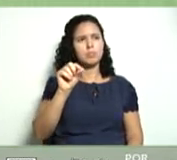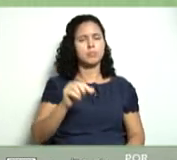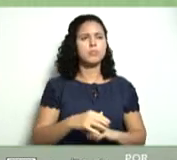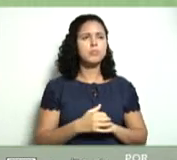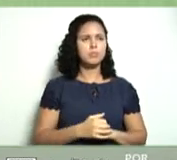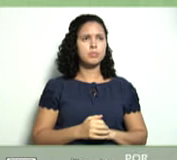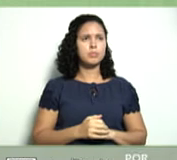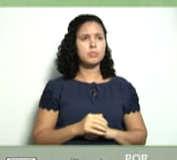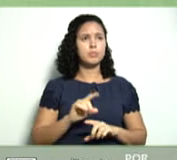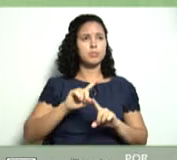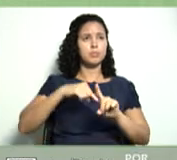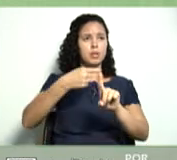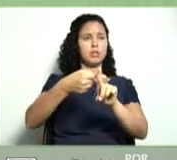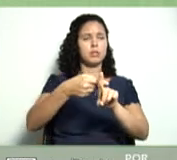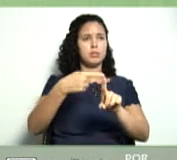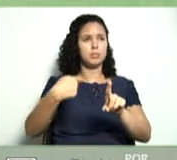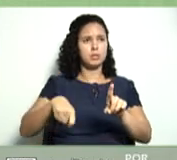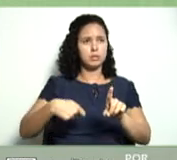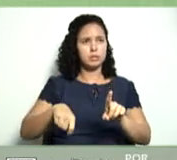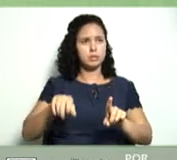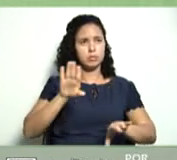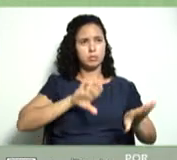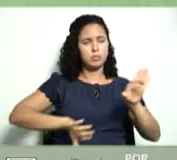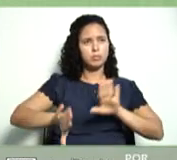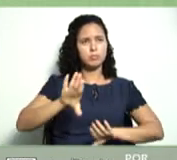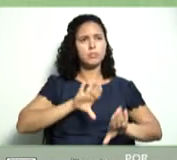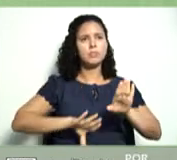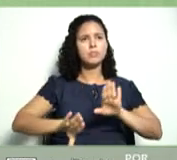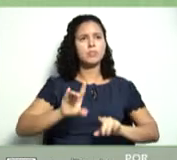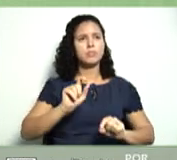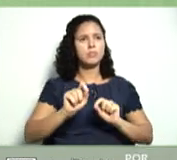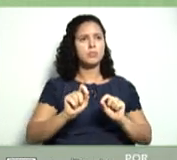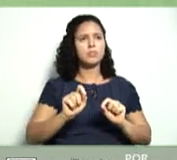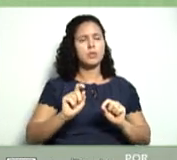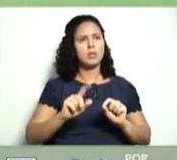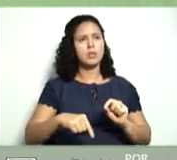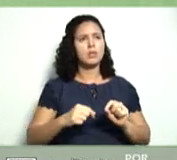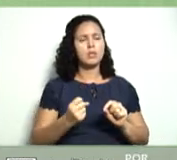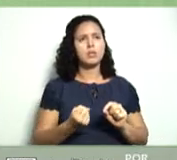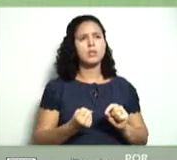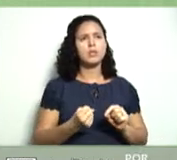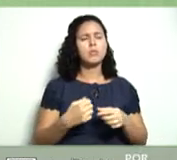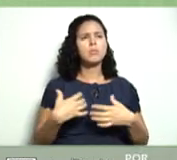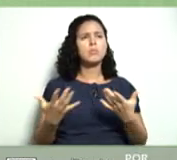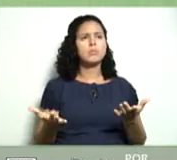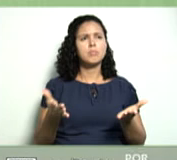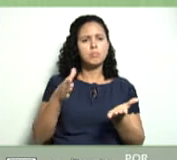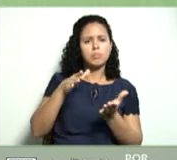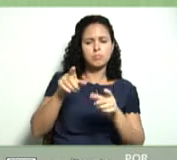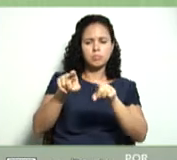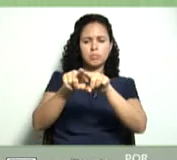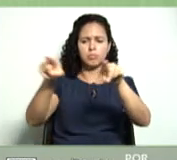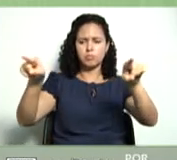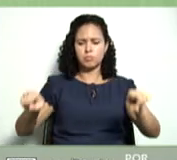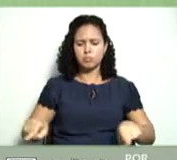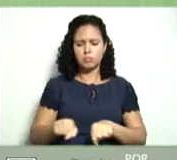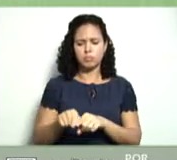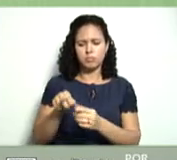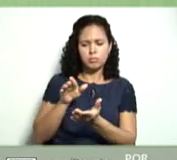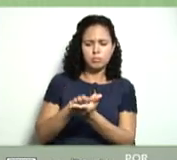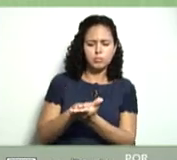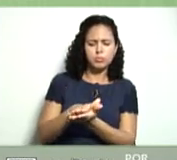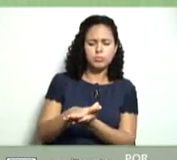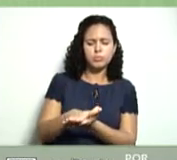porque a gente precisa também tomar muito cuidado é qual impressora você vai utilizar então assim